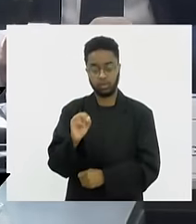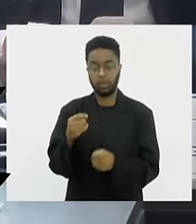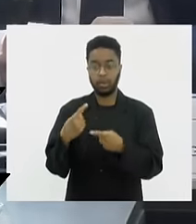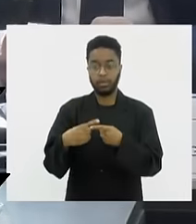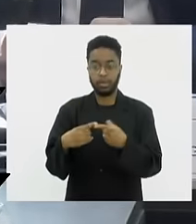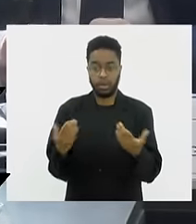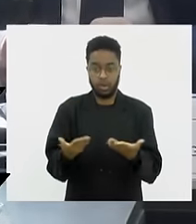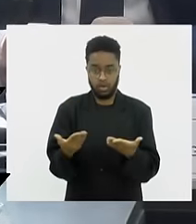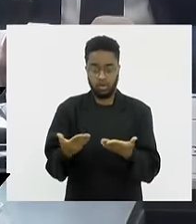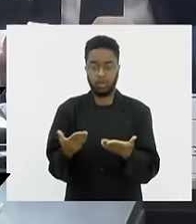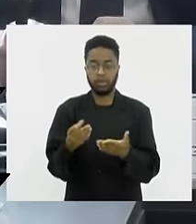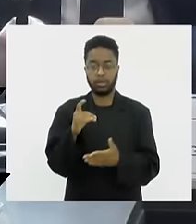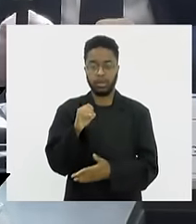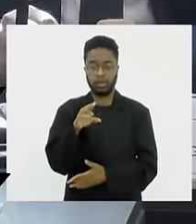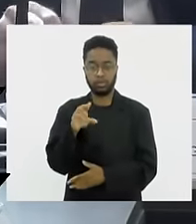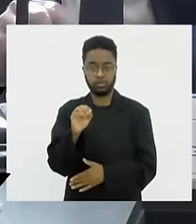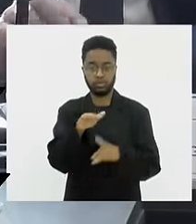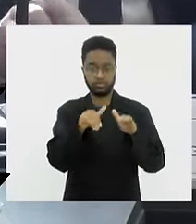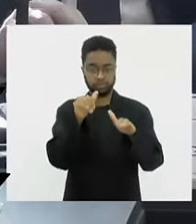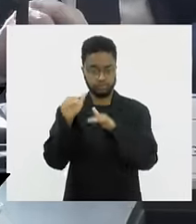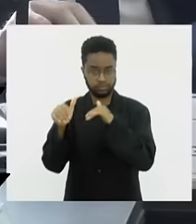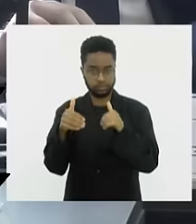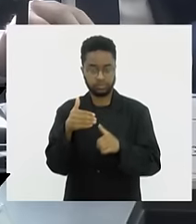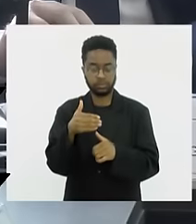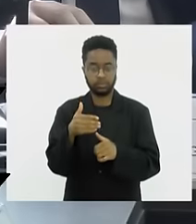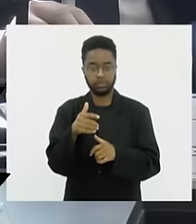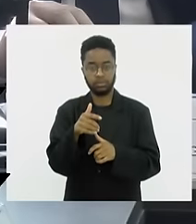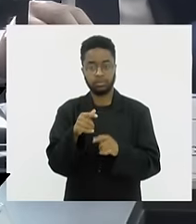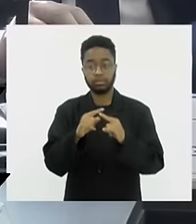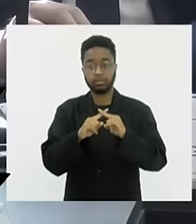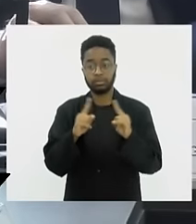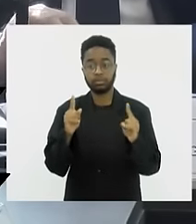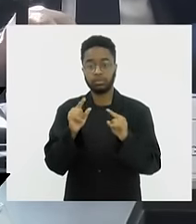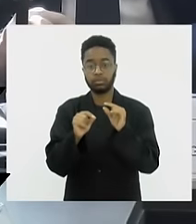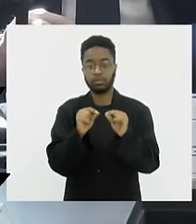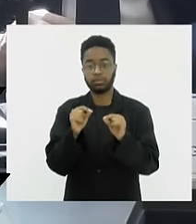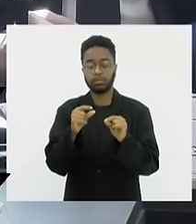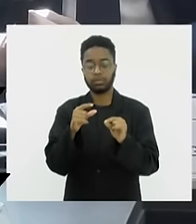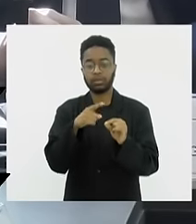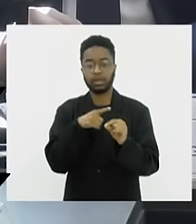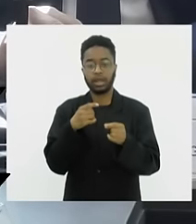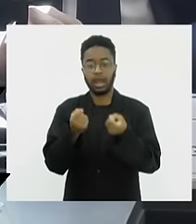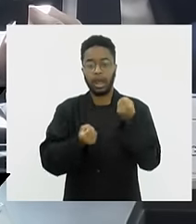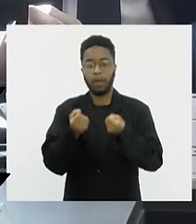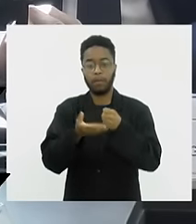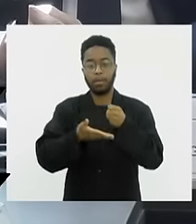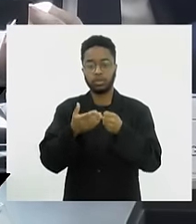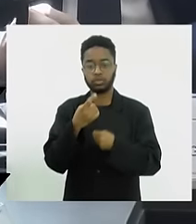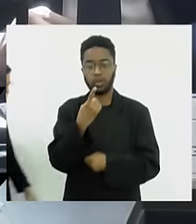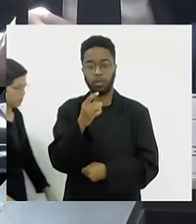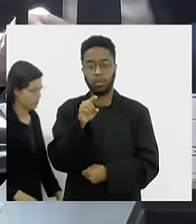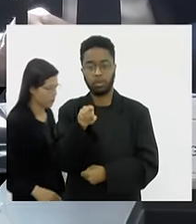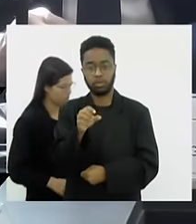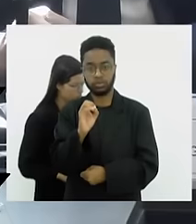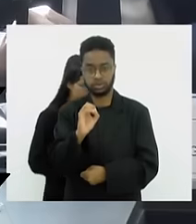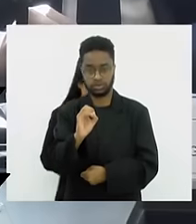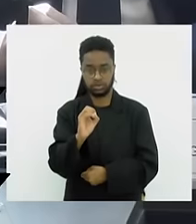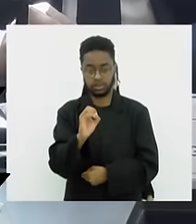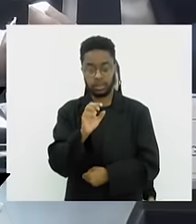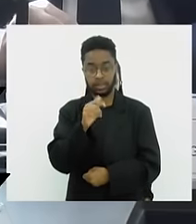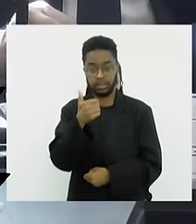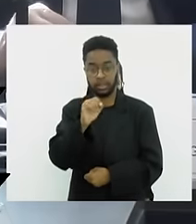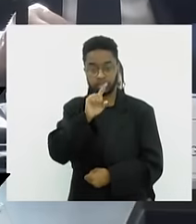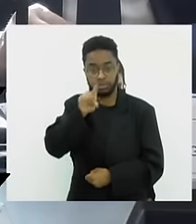agora está fazendo um chamamento público. A especificação do carro é carro básico 1.0. A 10 mil reais,